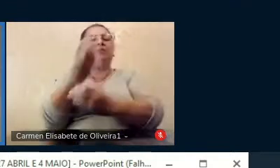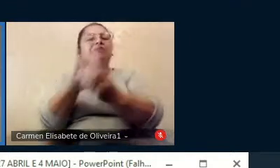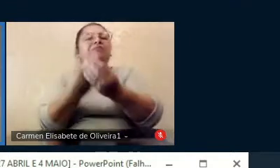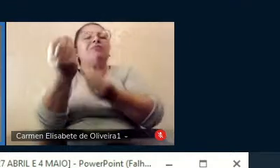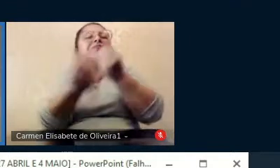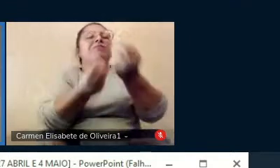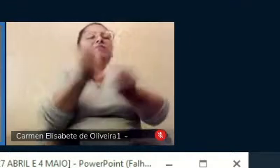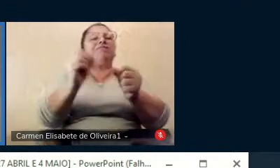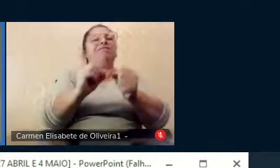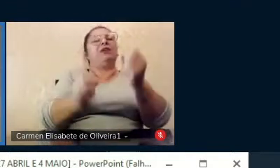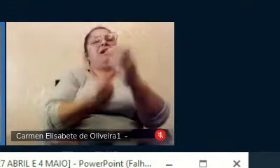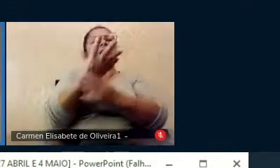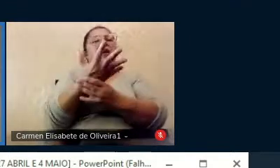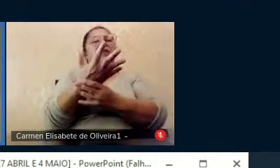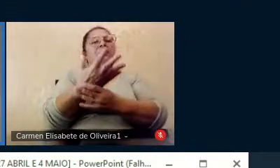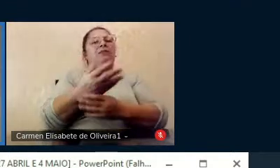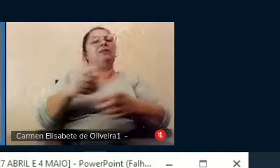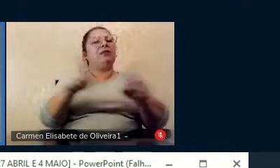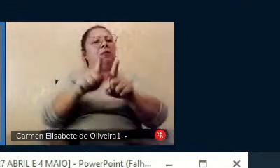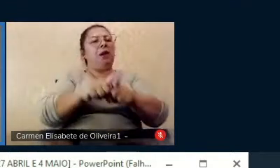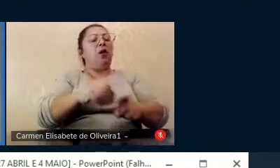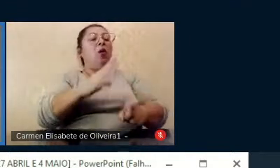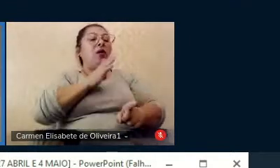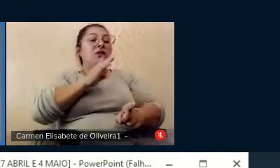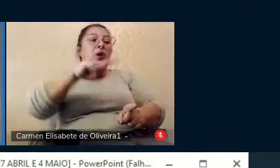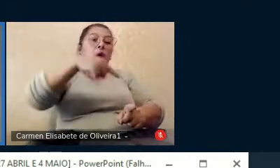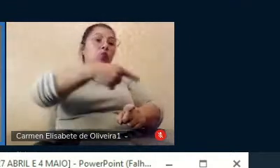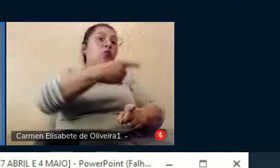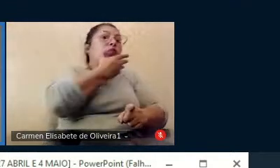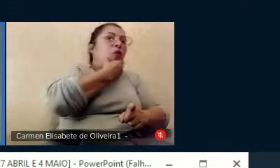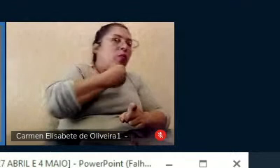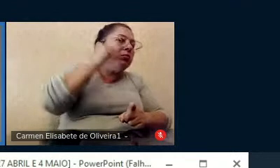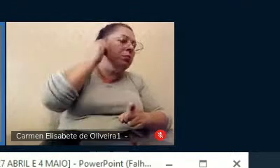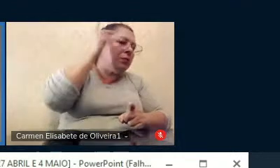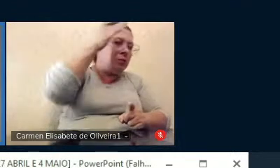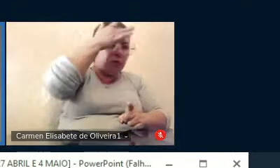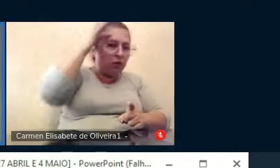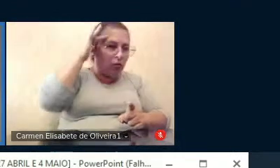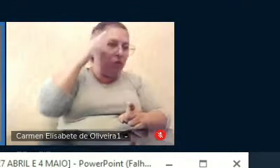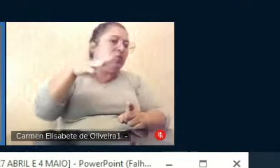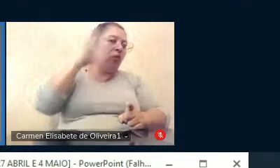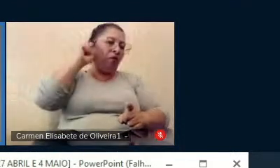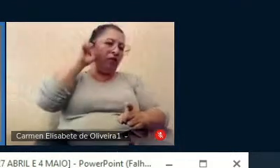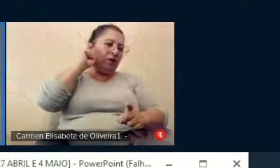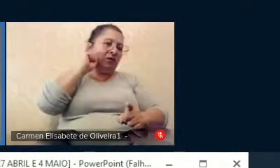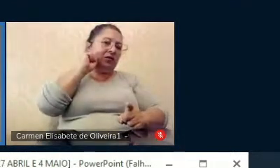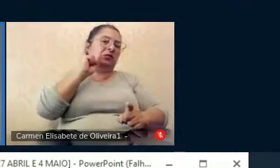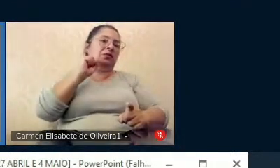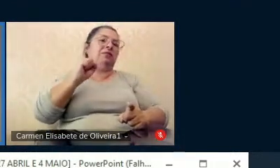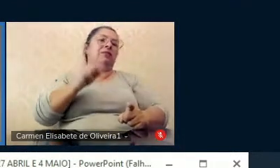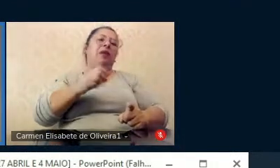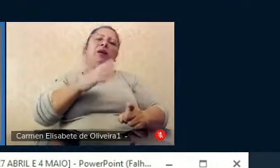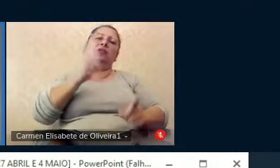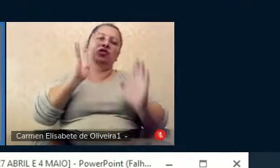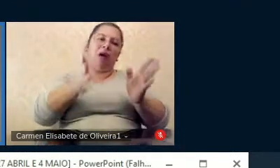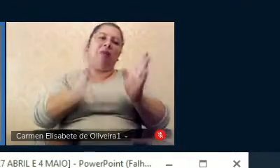produções. Vamos conhecer alguns haikaístas ouvintes brasileiros e também nós vamos passar